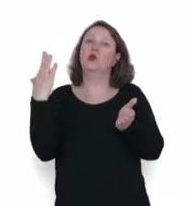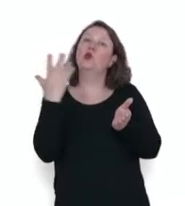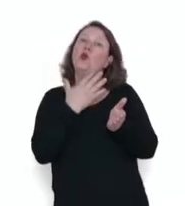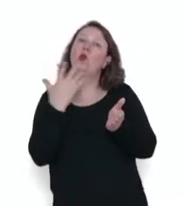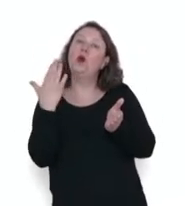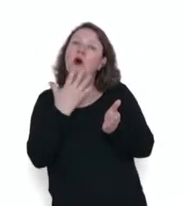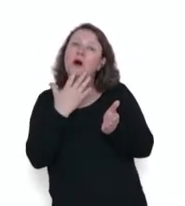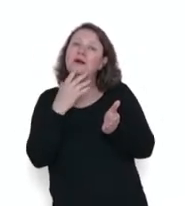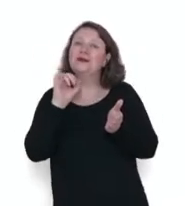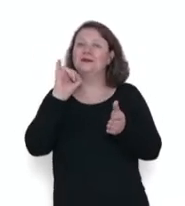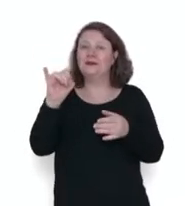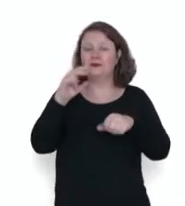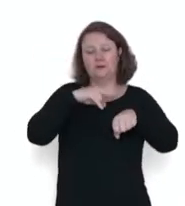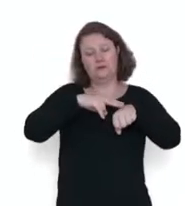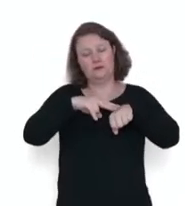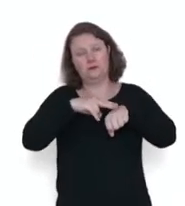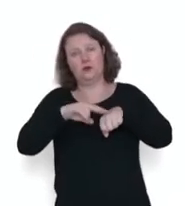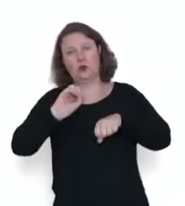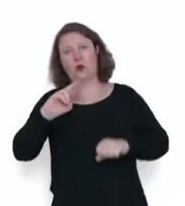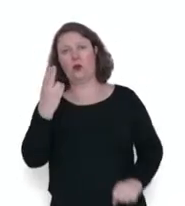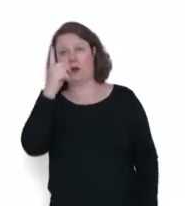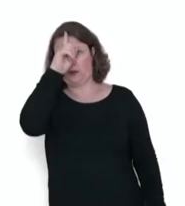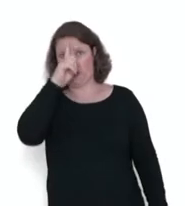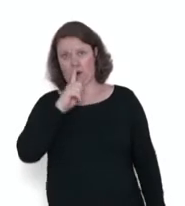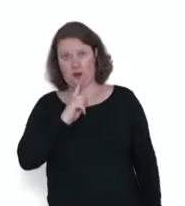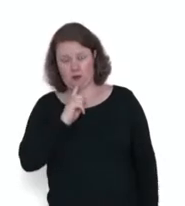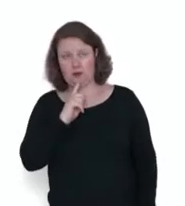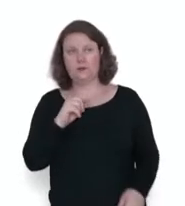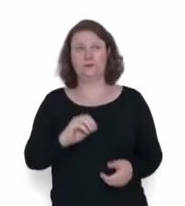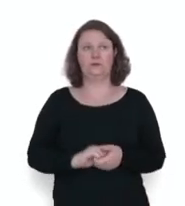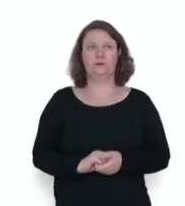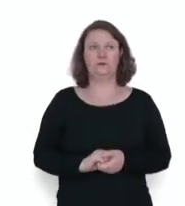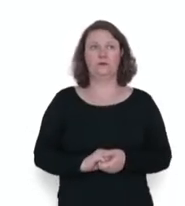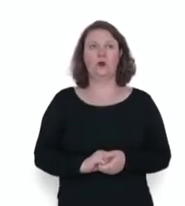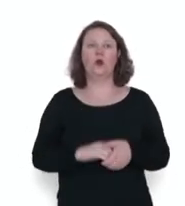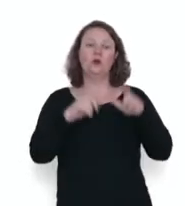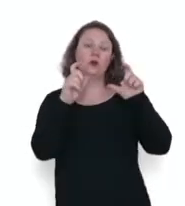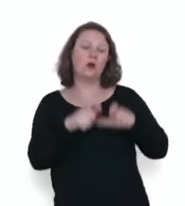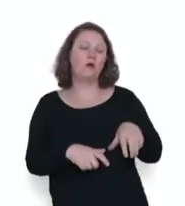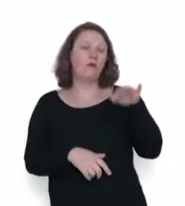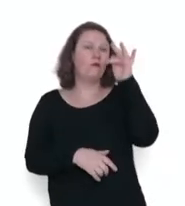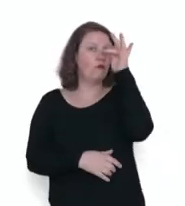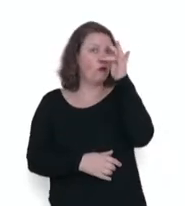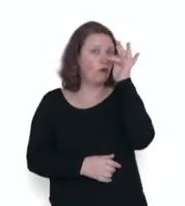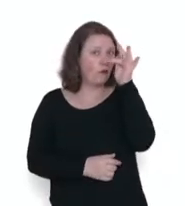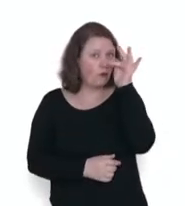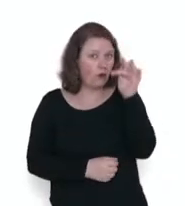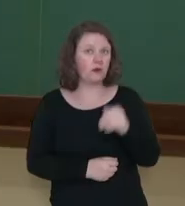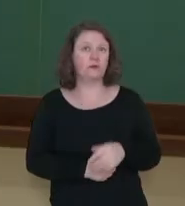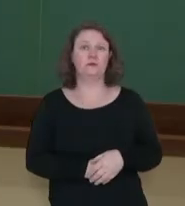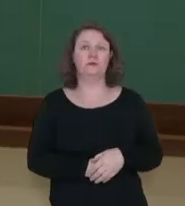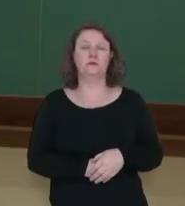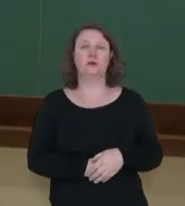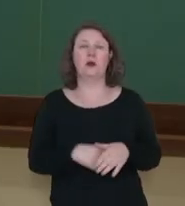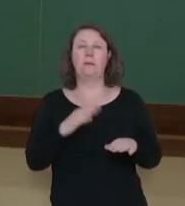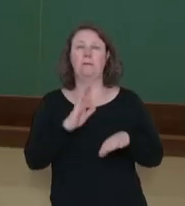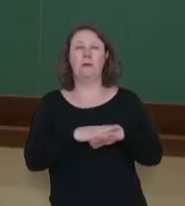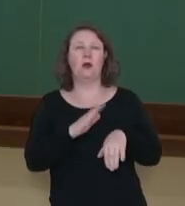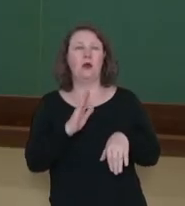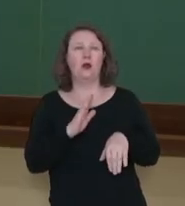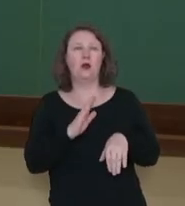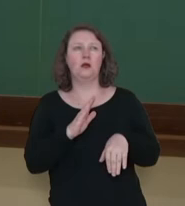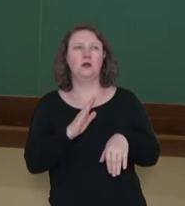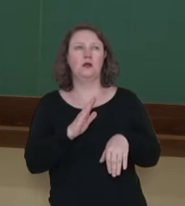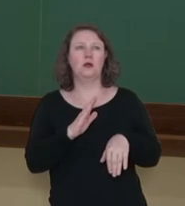vagem, se era verde ou amarela. A posição da flor, se ela era uma flor que estava mais axial,